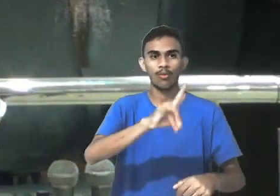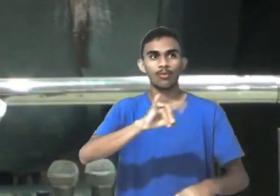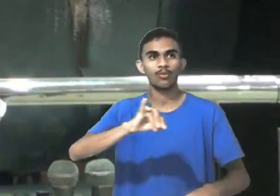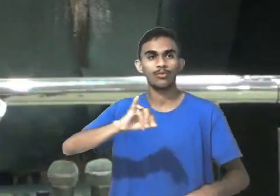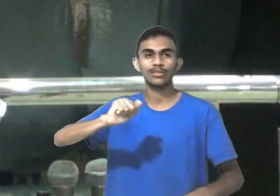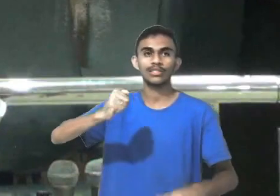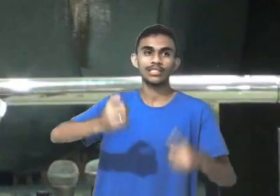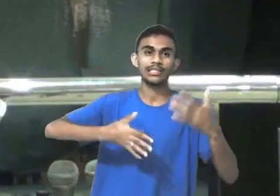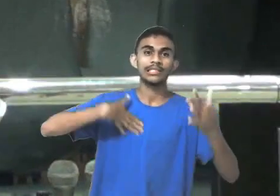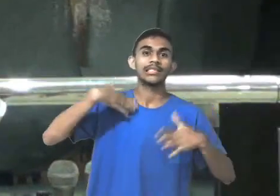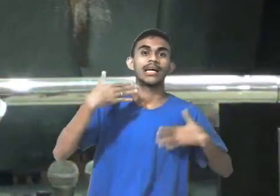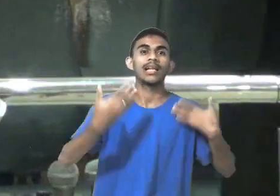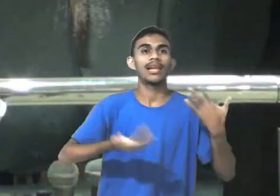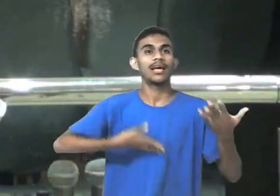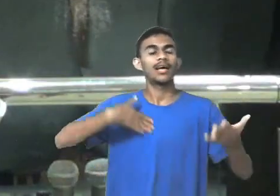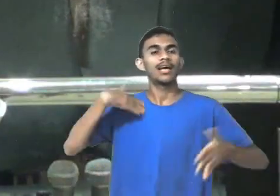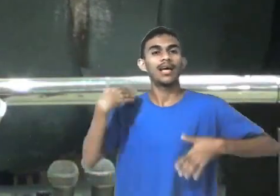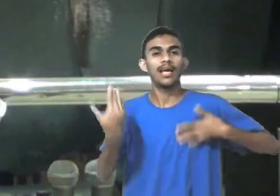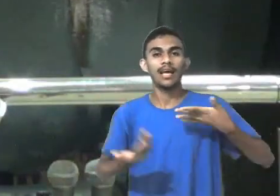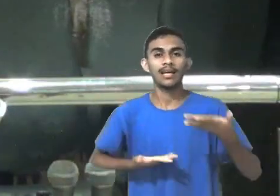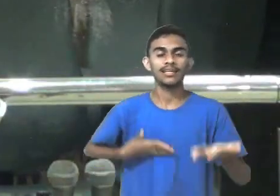findas no dia